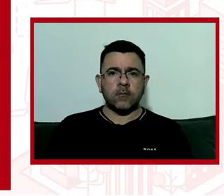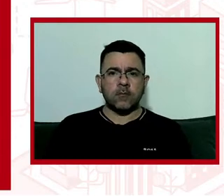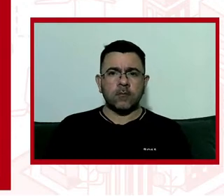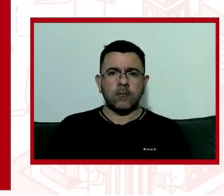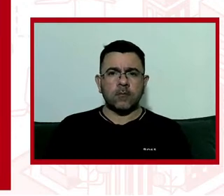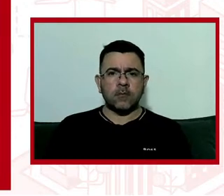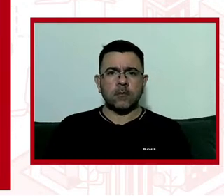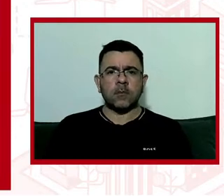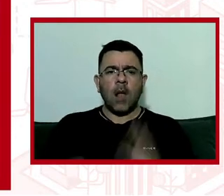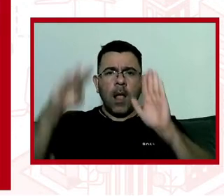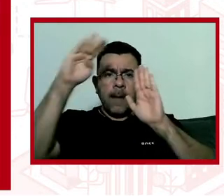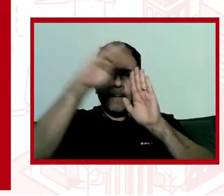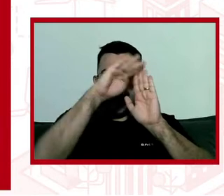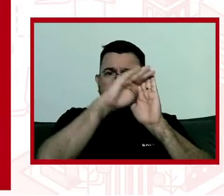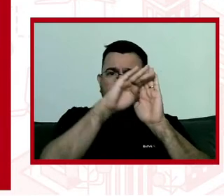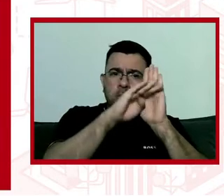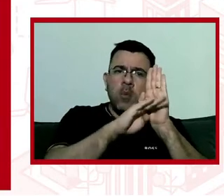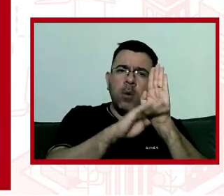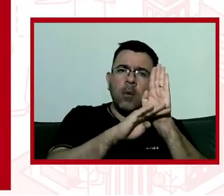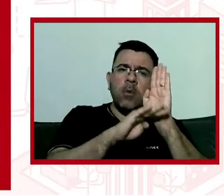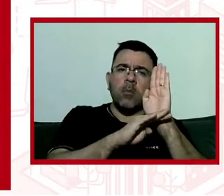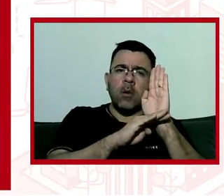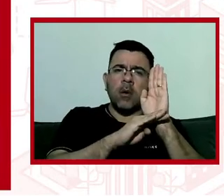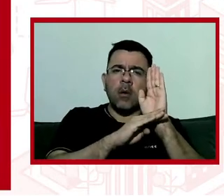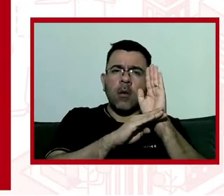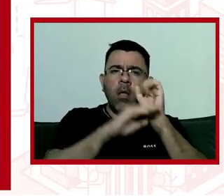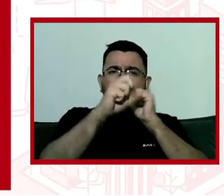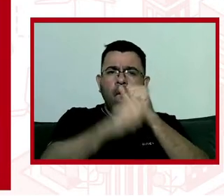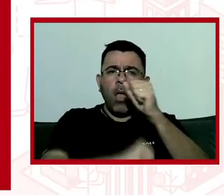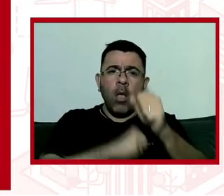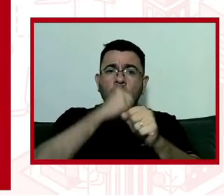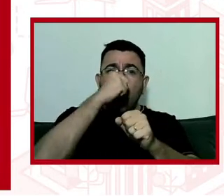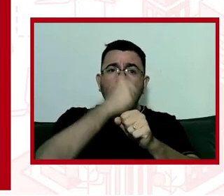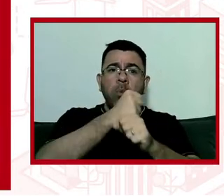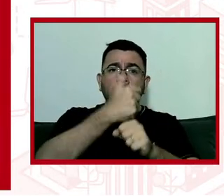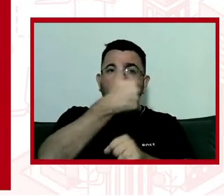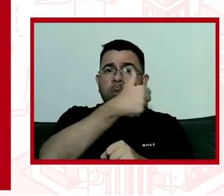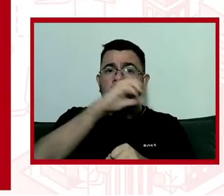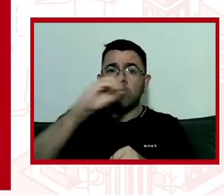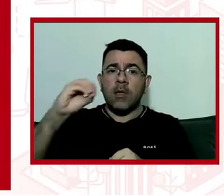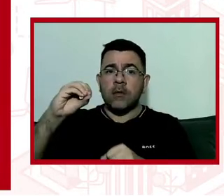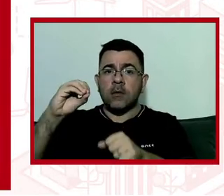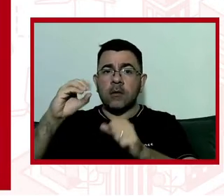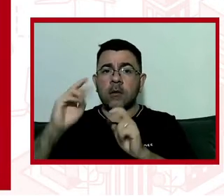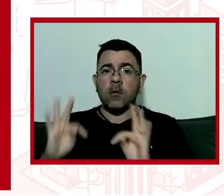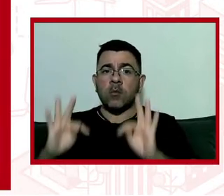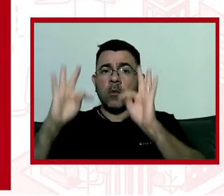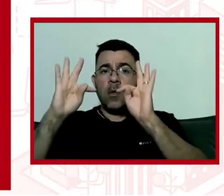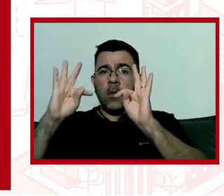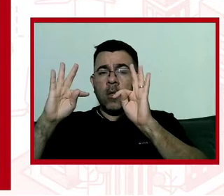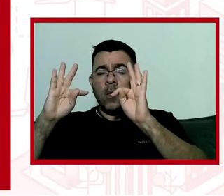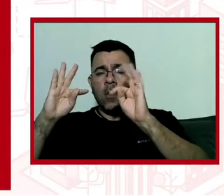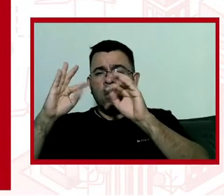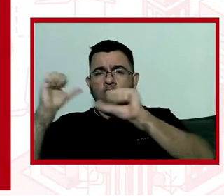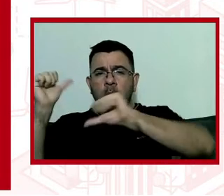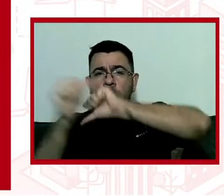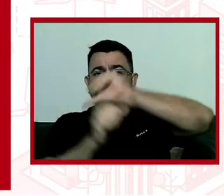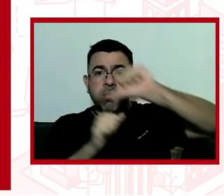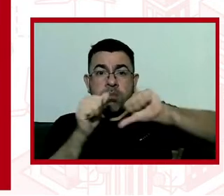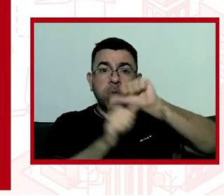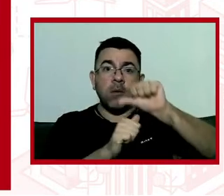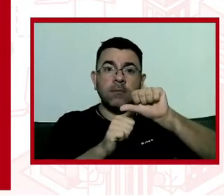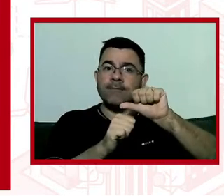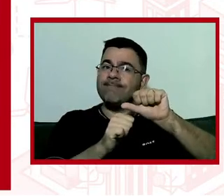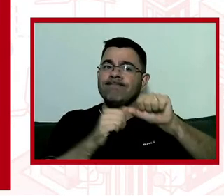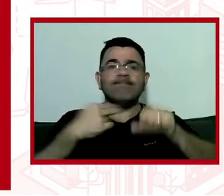em 10 anos de transformação digital na cidade a gente fez em menos de um ano a gente conseguiu eh